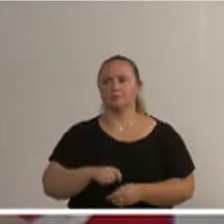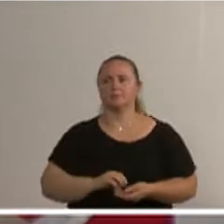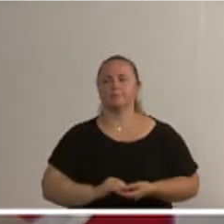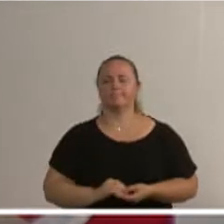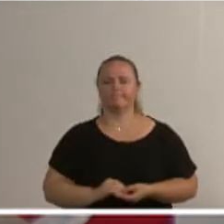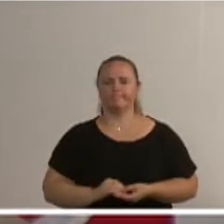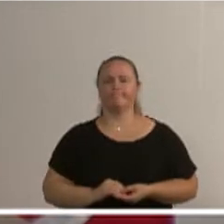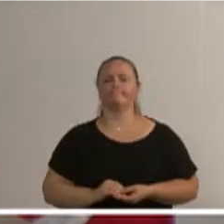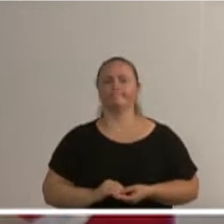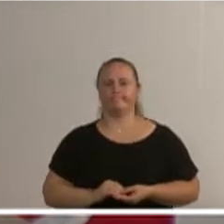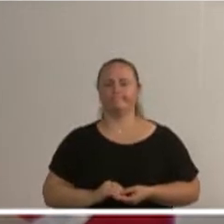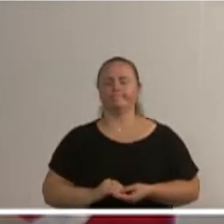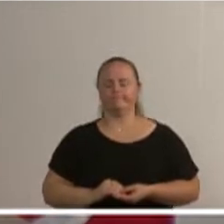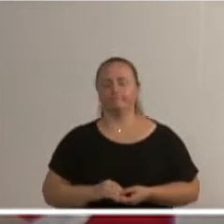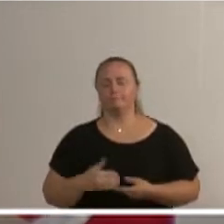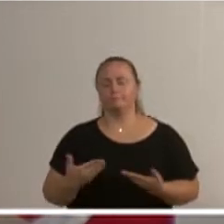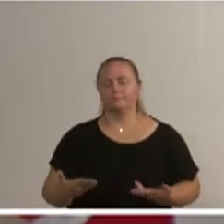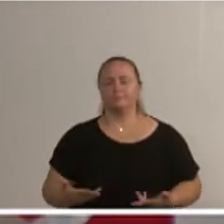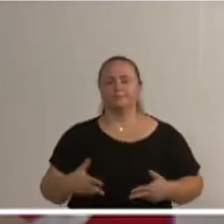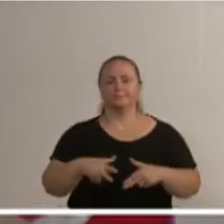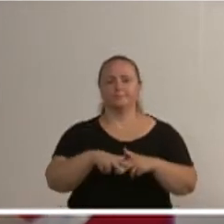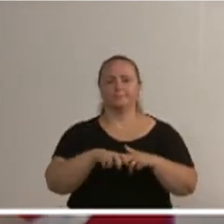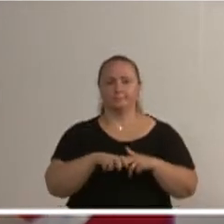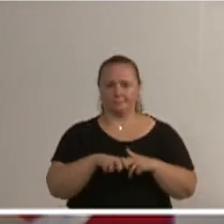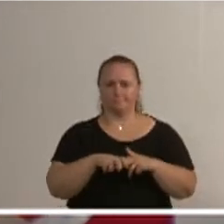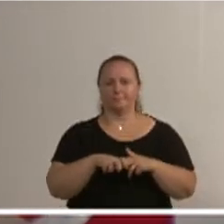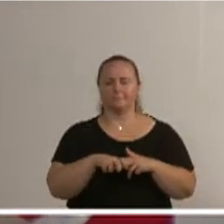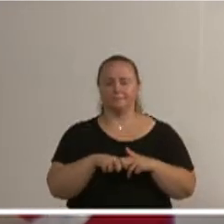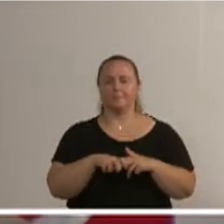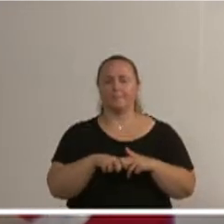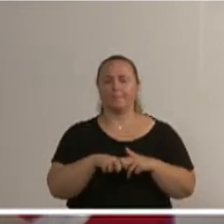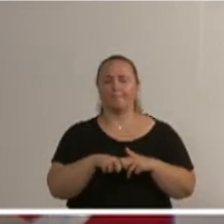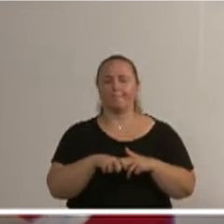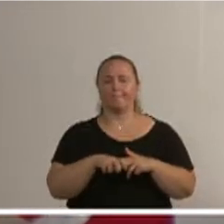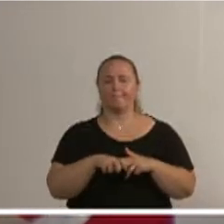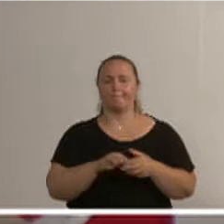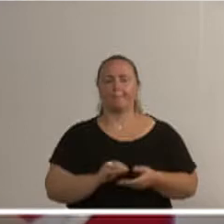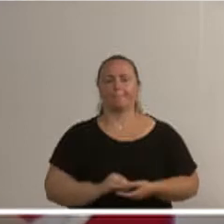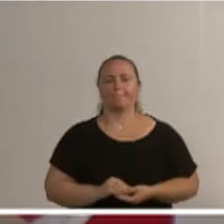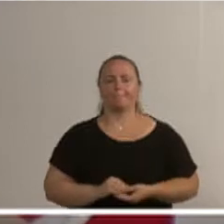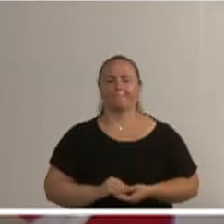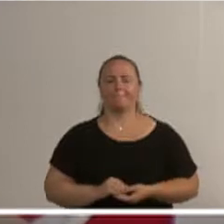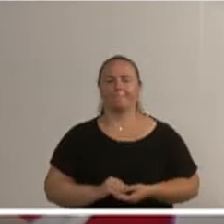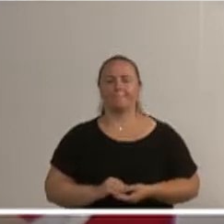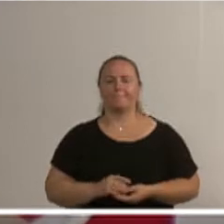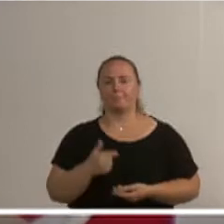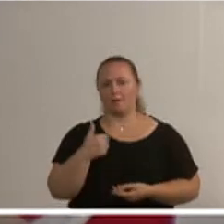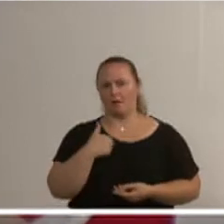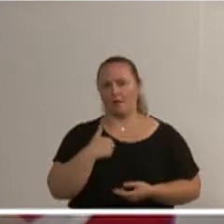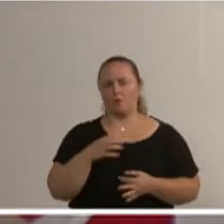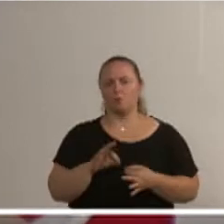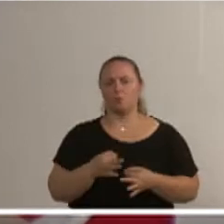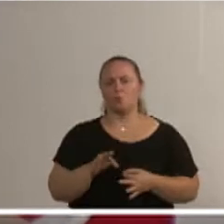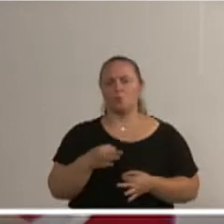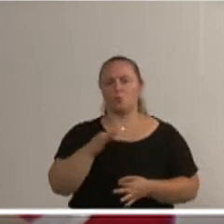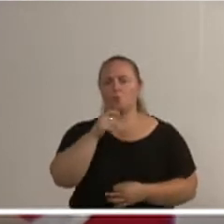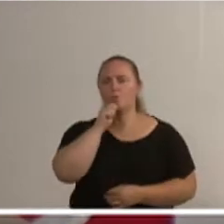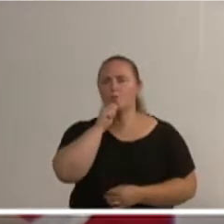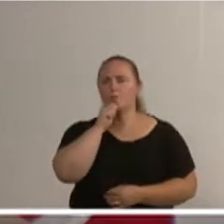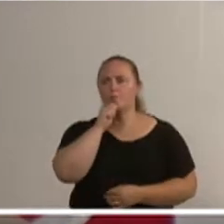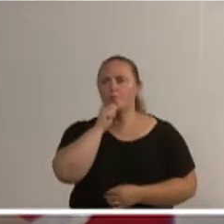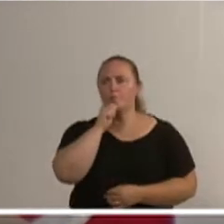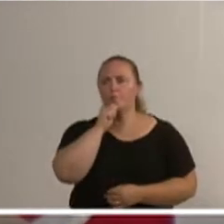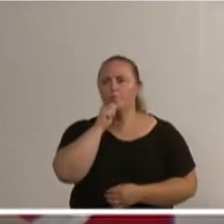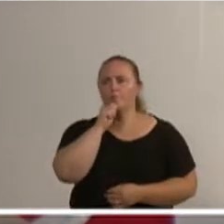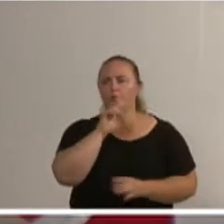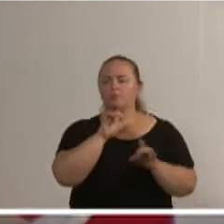sociedade. Dentro disso, senhor presidente, eu até não vou me alongar mais, tá? Vai